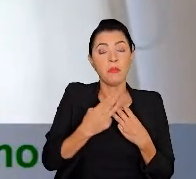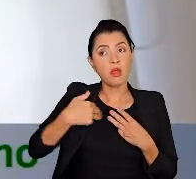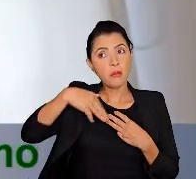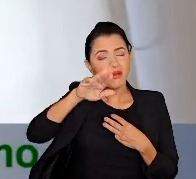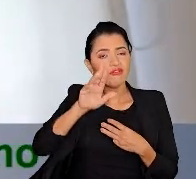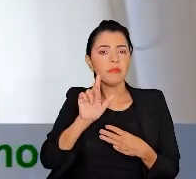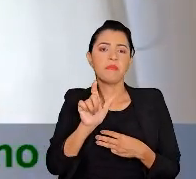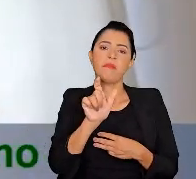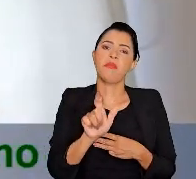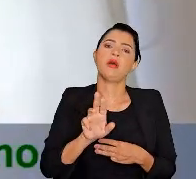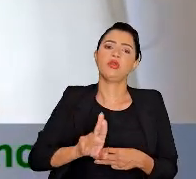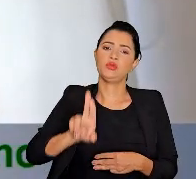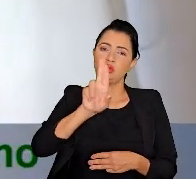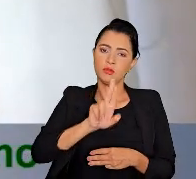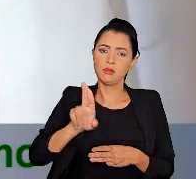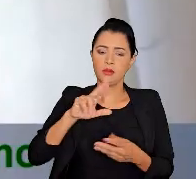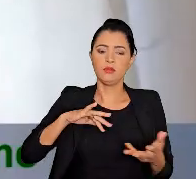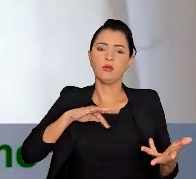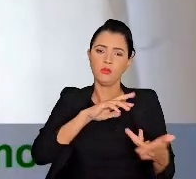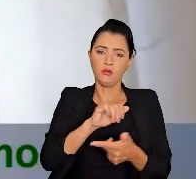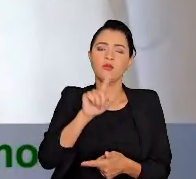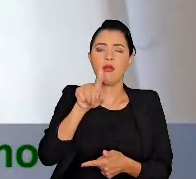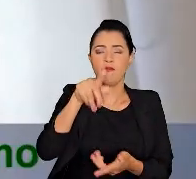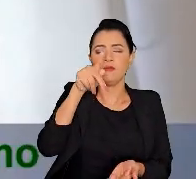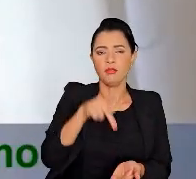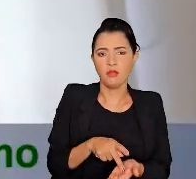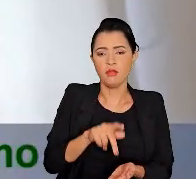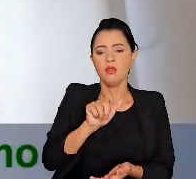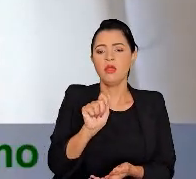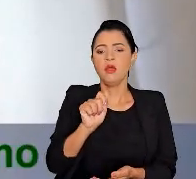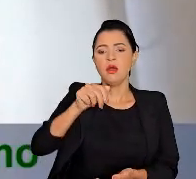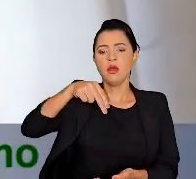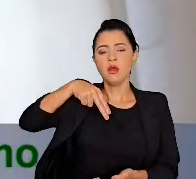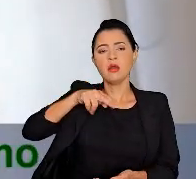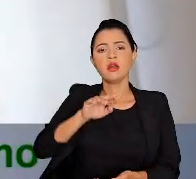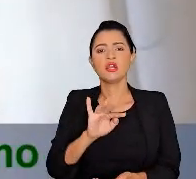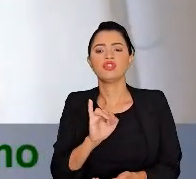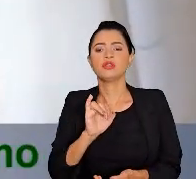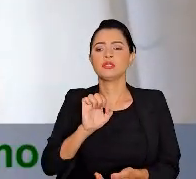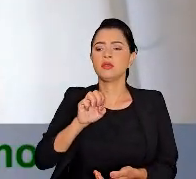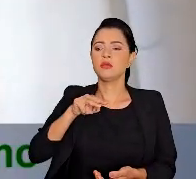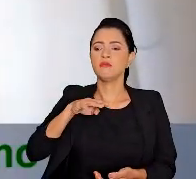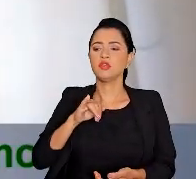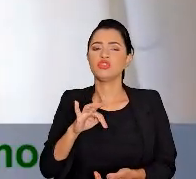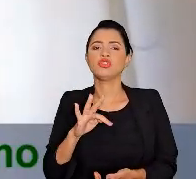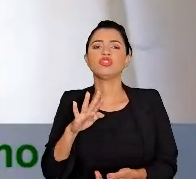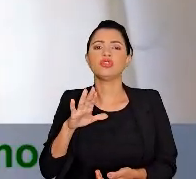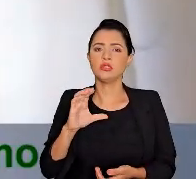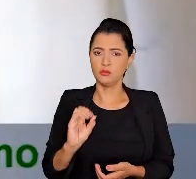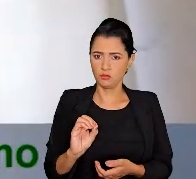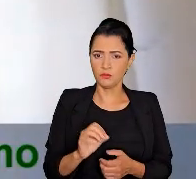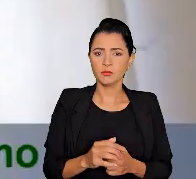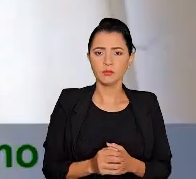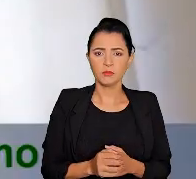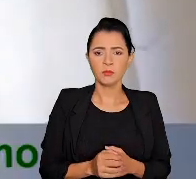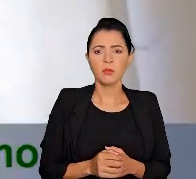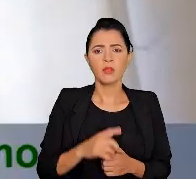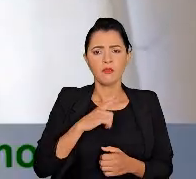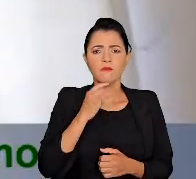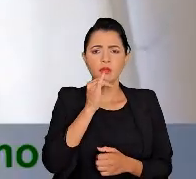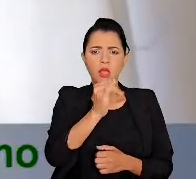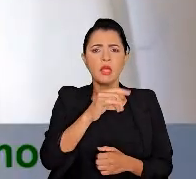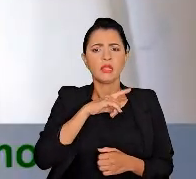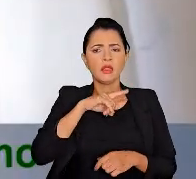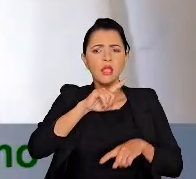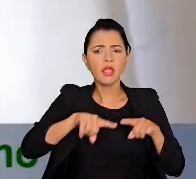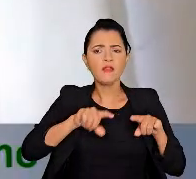mais aceita internacionalmente é, de fato, o antissemitismo. Quero dizer que ele teve variações ao longo da história. Nós